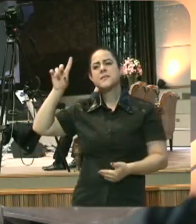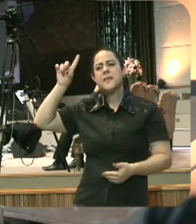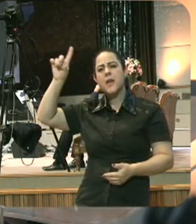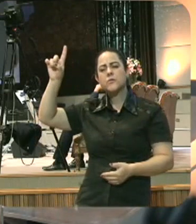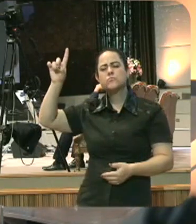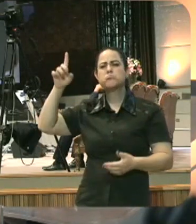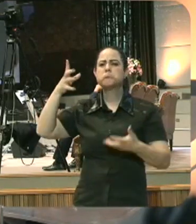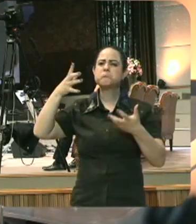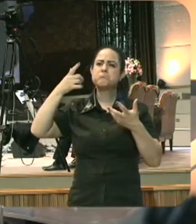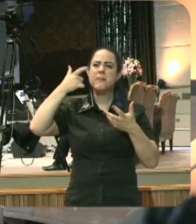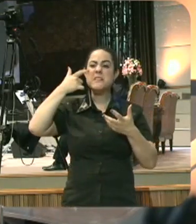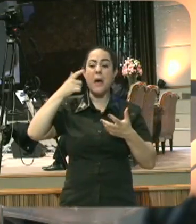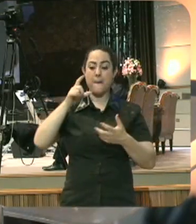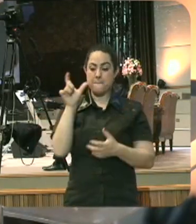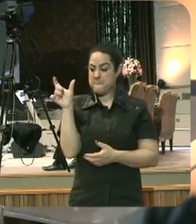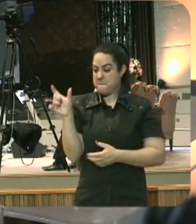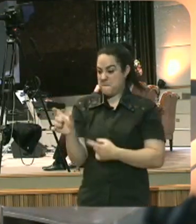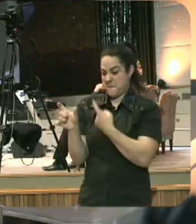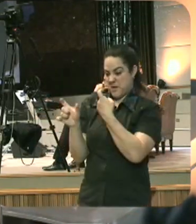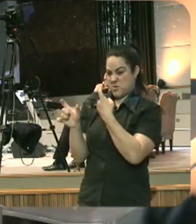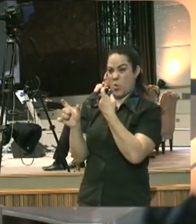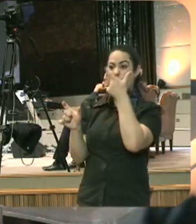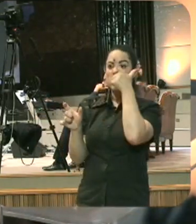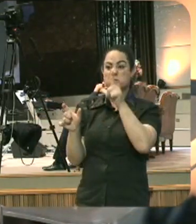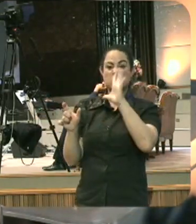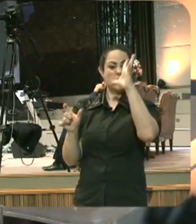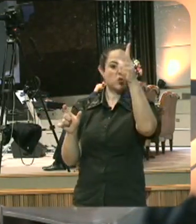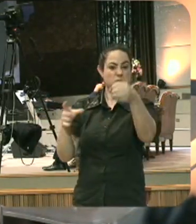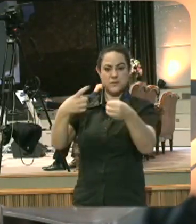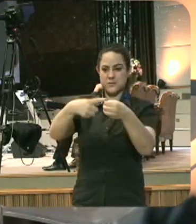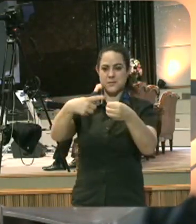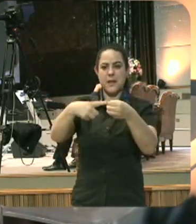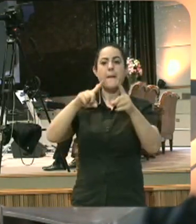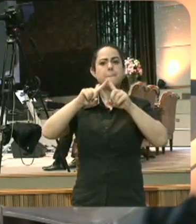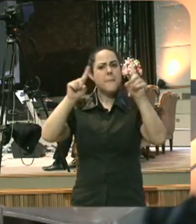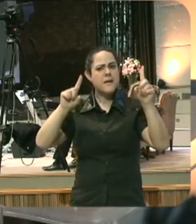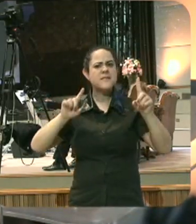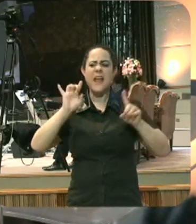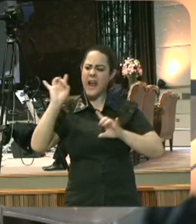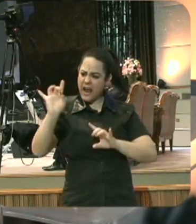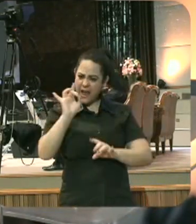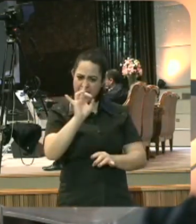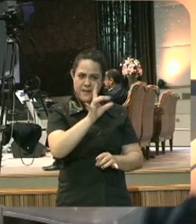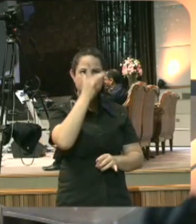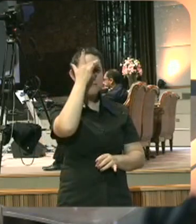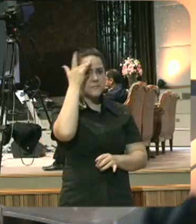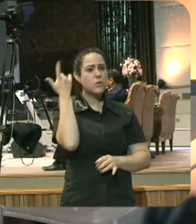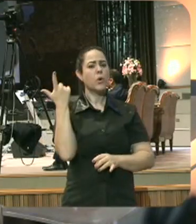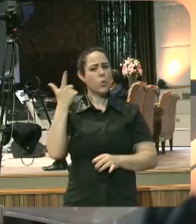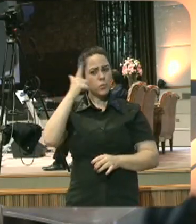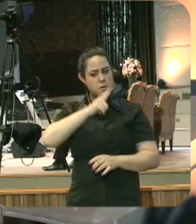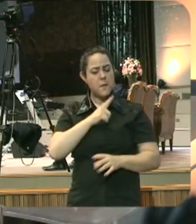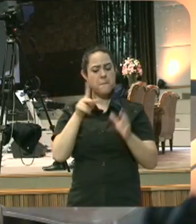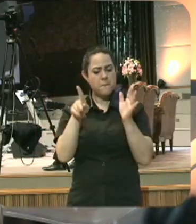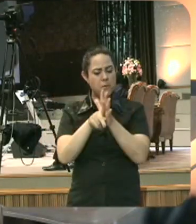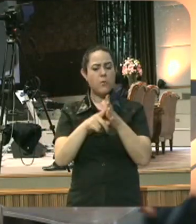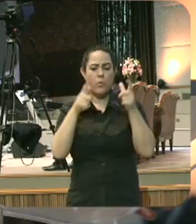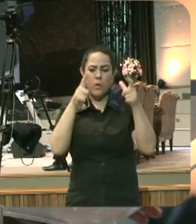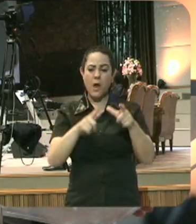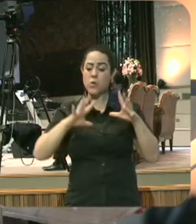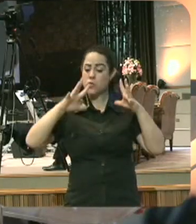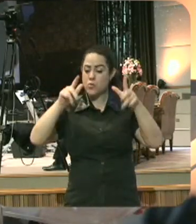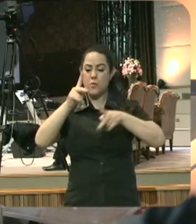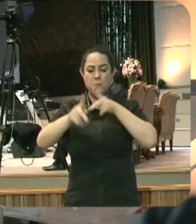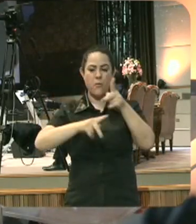a cidade toda, mas que cada homem cumprisse a sua missão e todos juntos como um povo